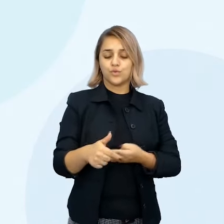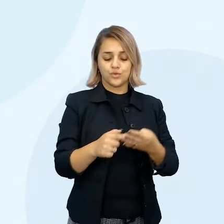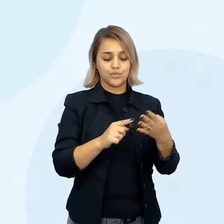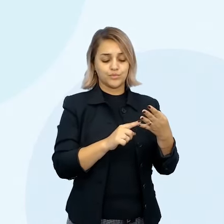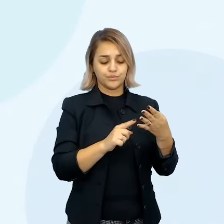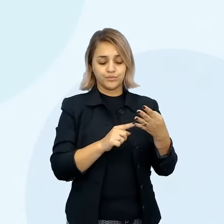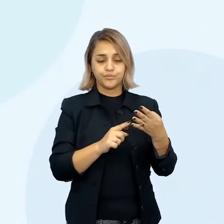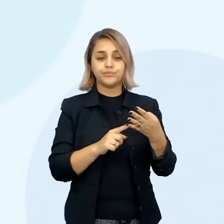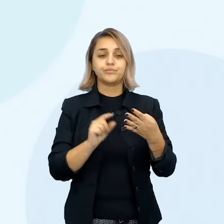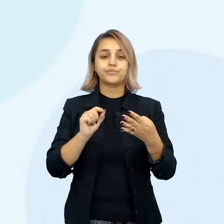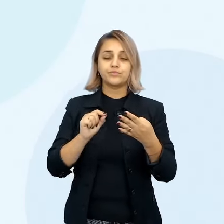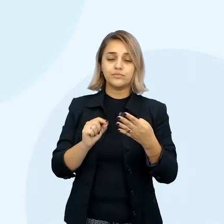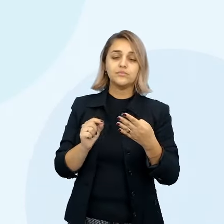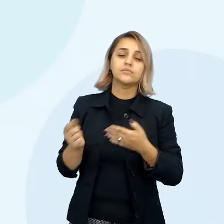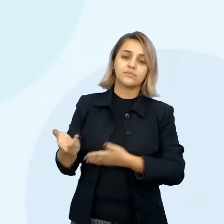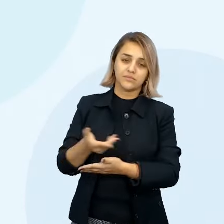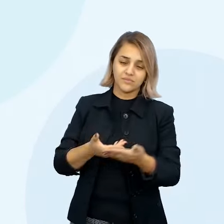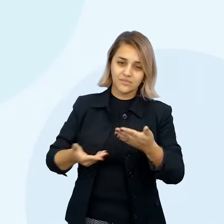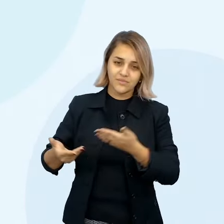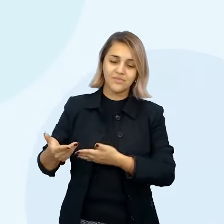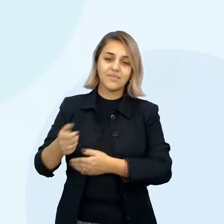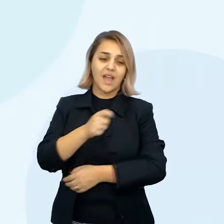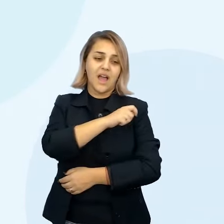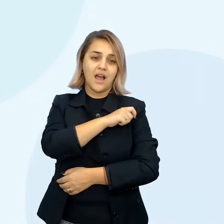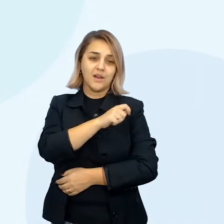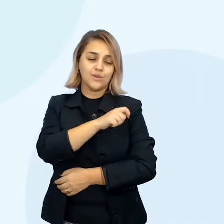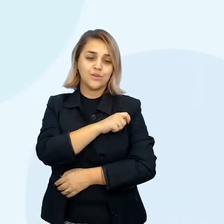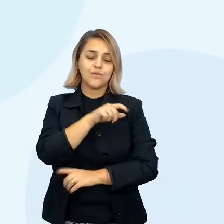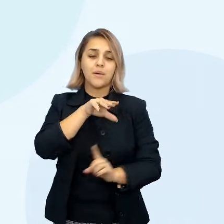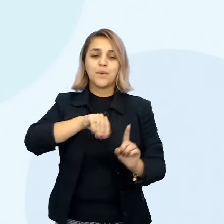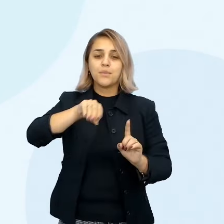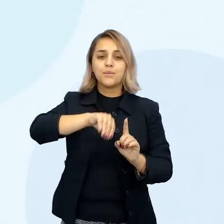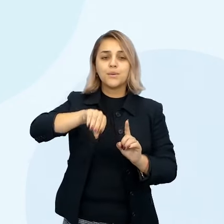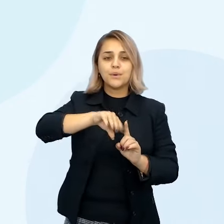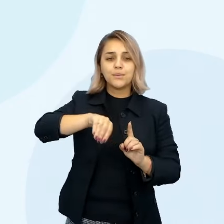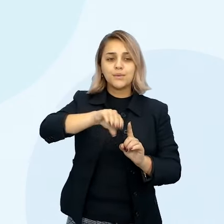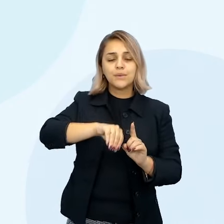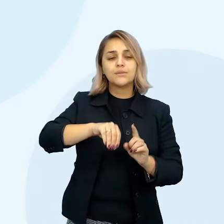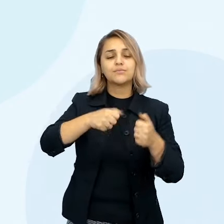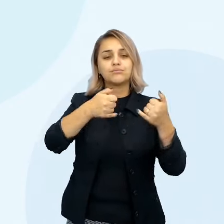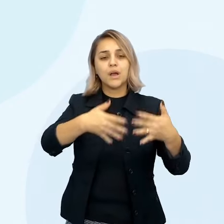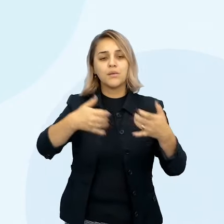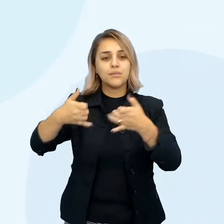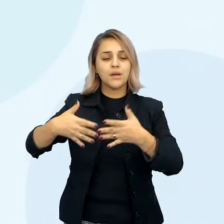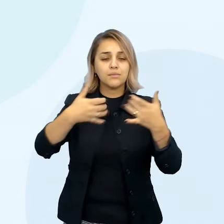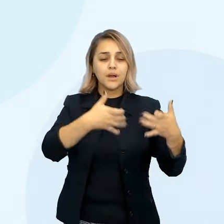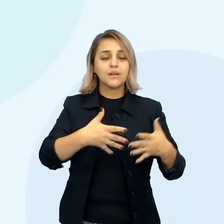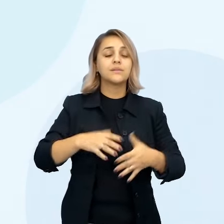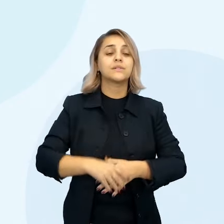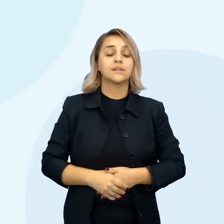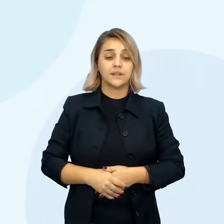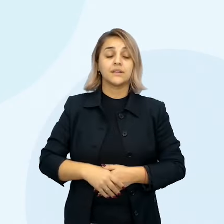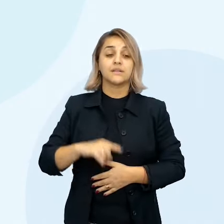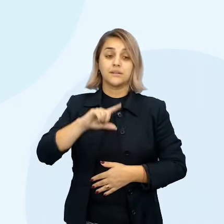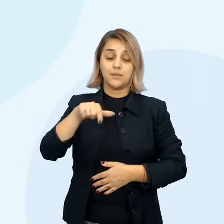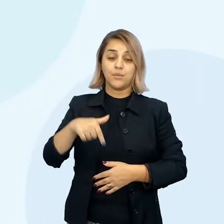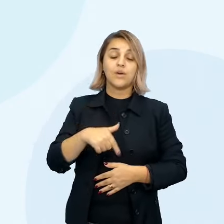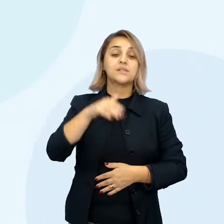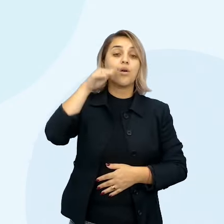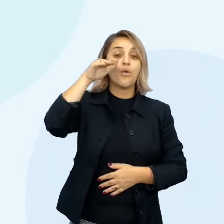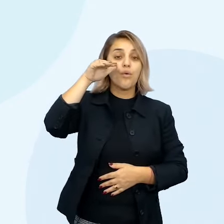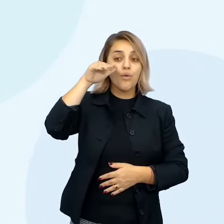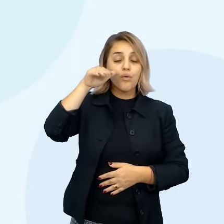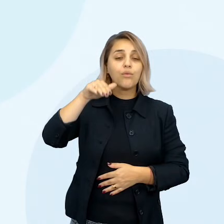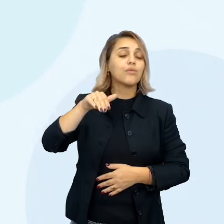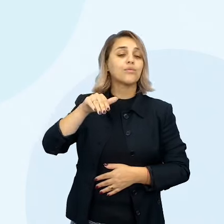Relacionado ao que foi trabalhado, tá bom? Ao longo das semanas. Além disso, a gente tem o Saiba Mais, sempre aí os boxes, né, de